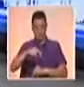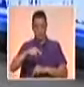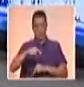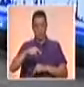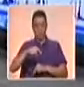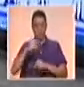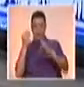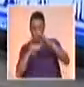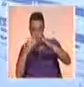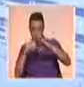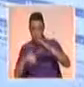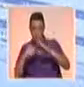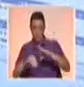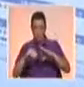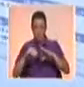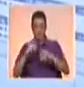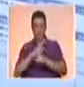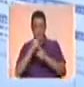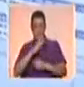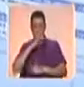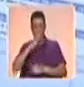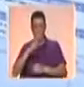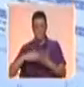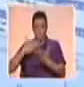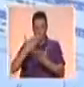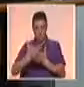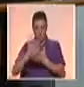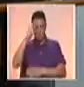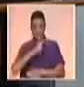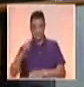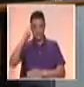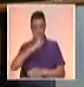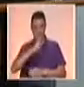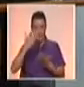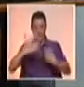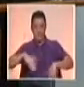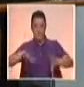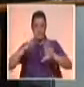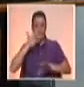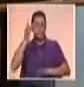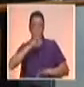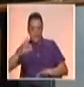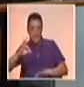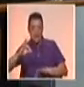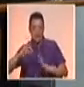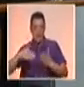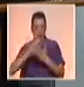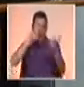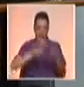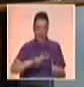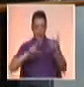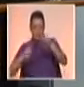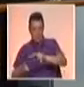mais um conteúdo, não é? Mais um bocadinho do que aquilo que nós damos na televisão. É mesmo uma tentativa de encontrar uma